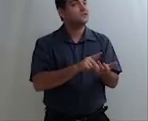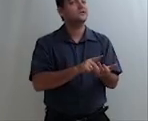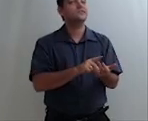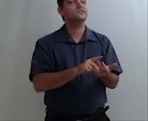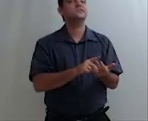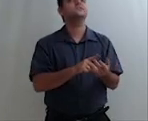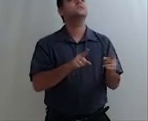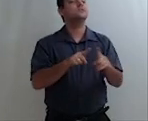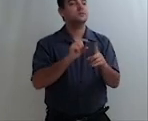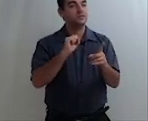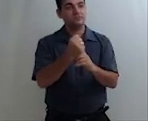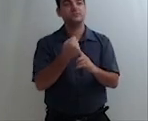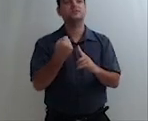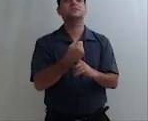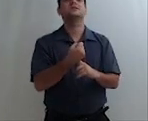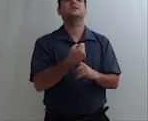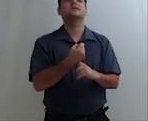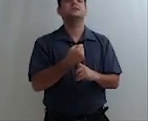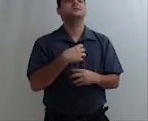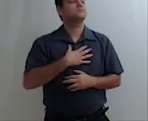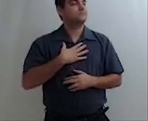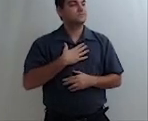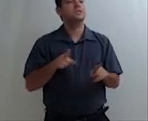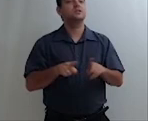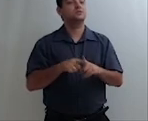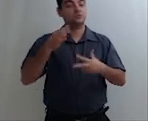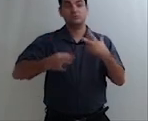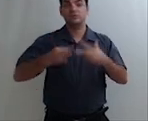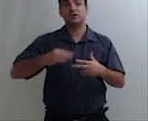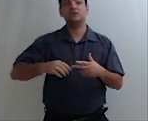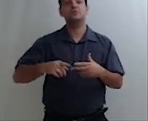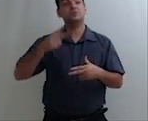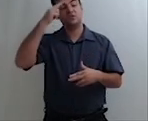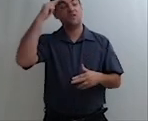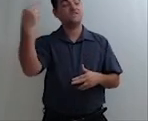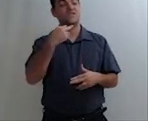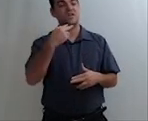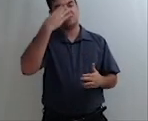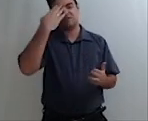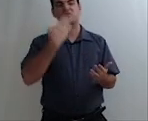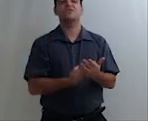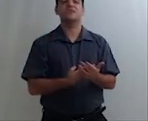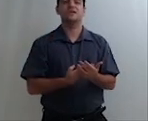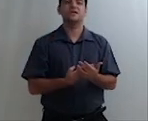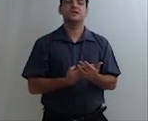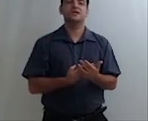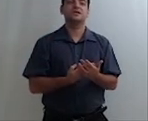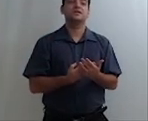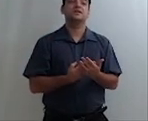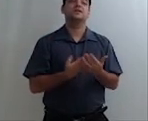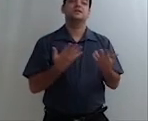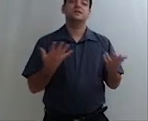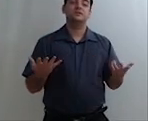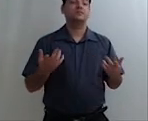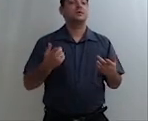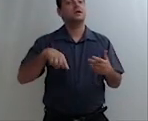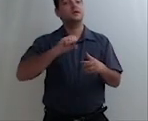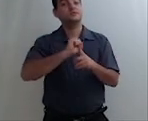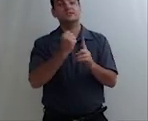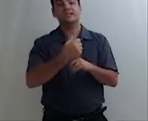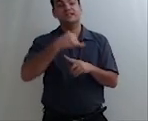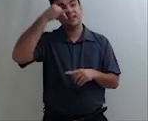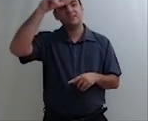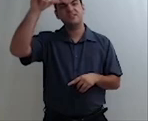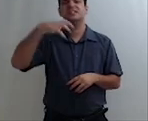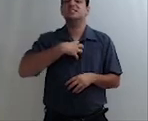outro sim a credibilidade do Poder Judiciário pelo afastamento da sensação concreta de inação e impunidade ou seja